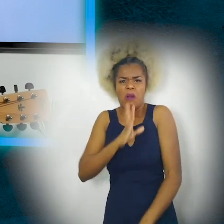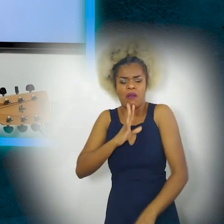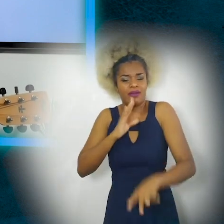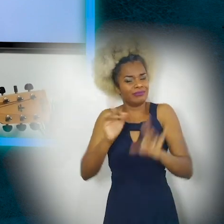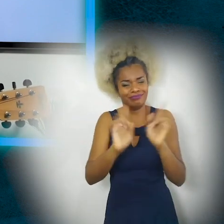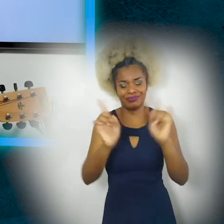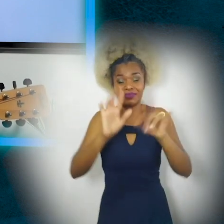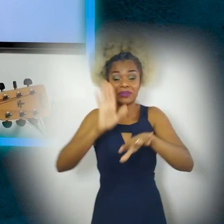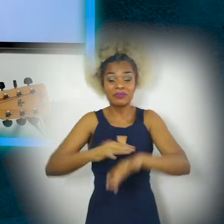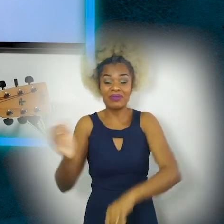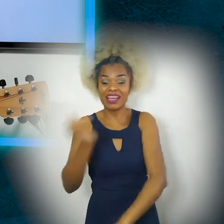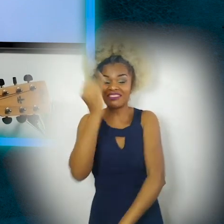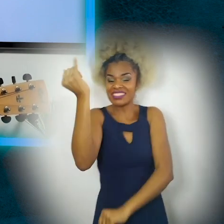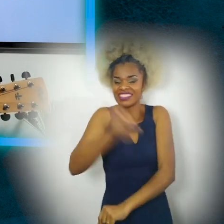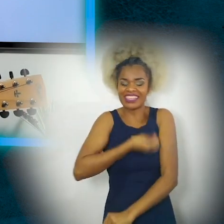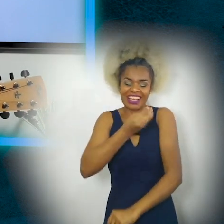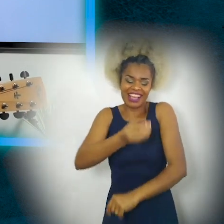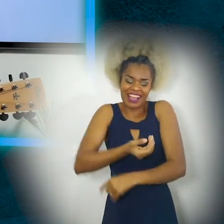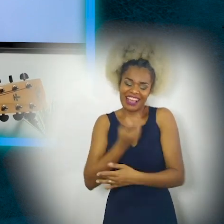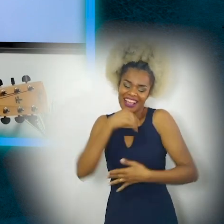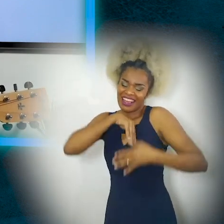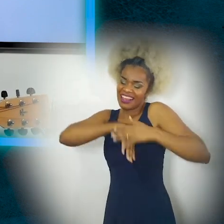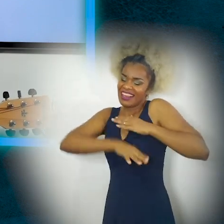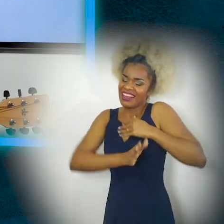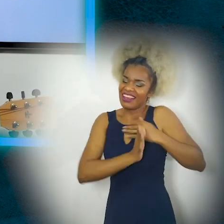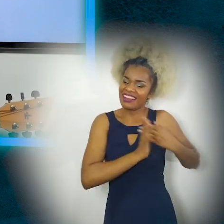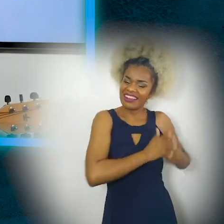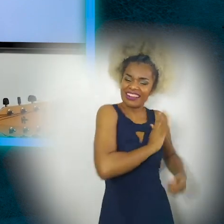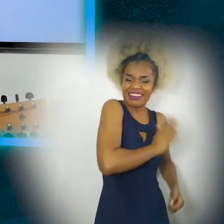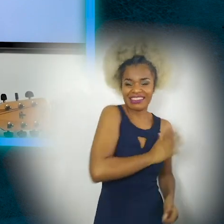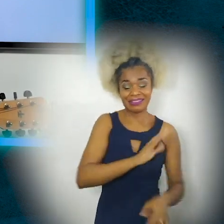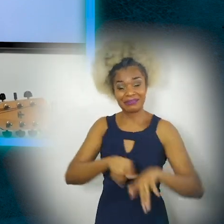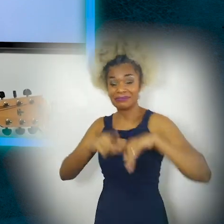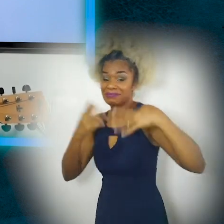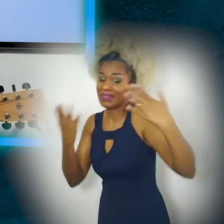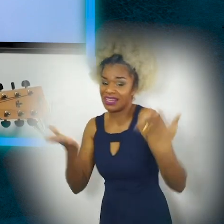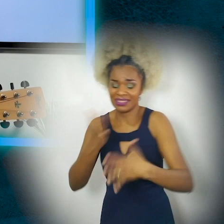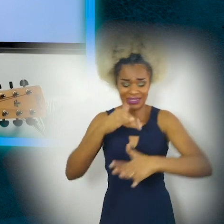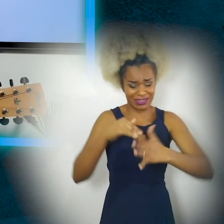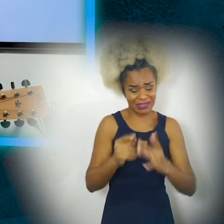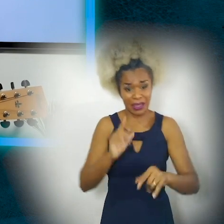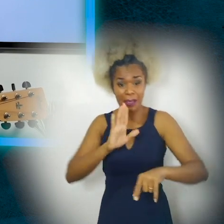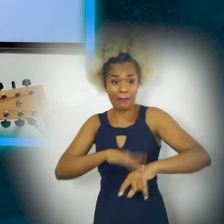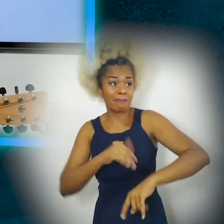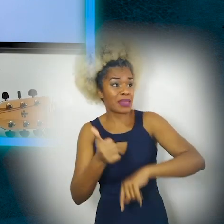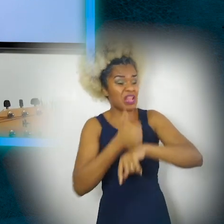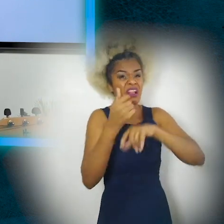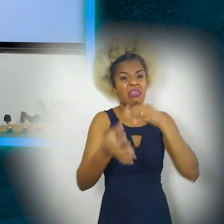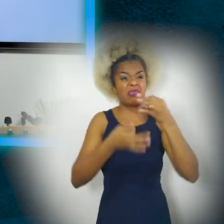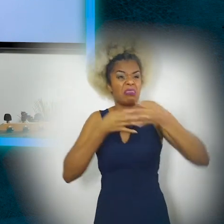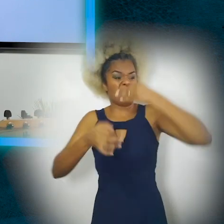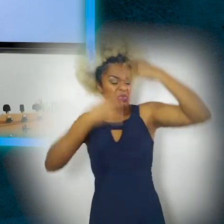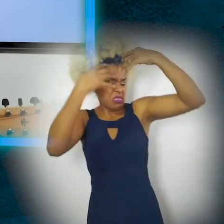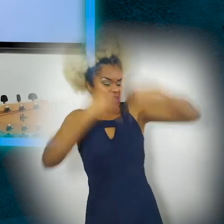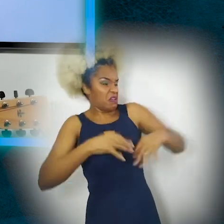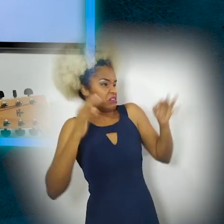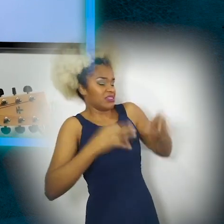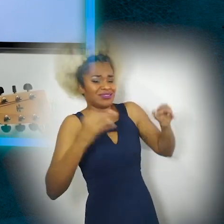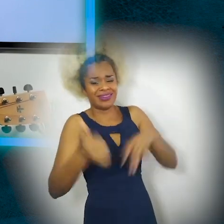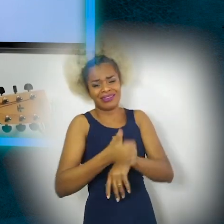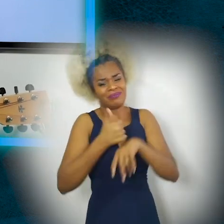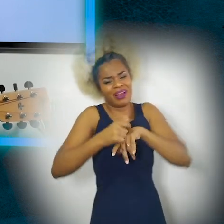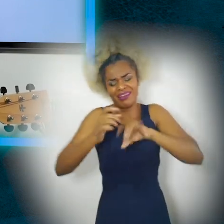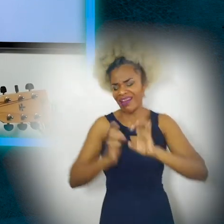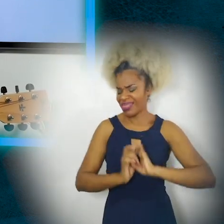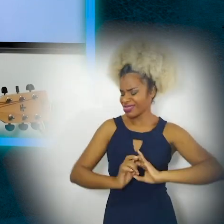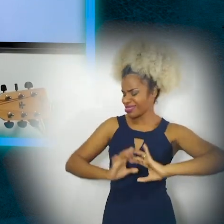Vale nessa vida está dentro do coração. Mais do que ter opinião, é tão bom